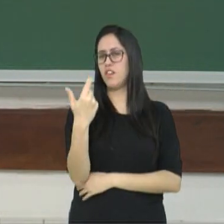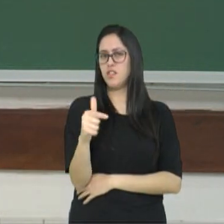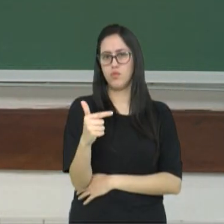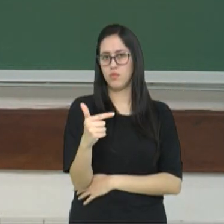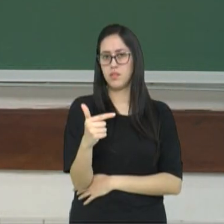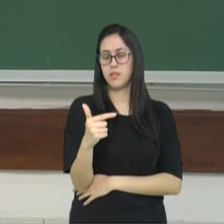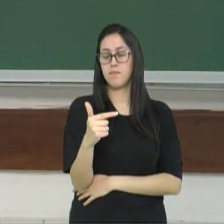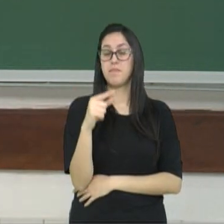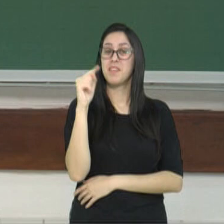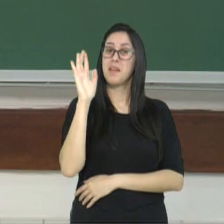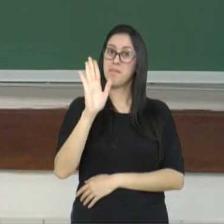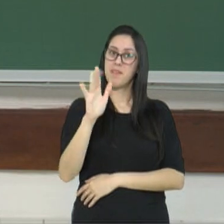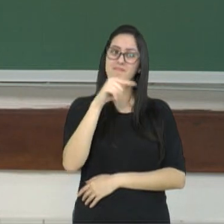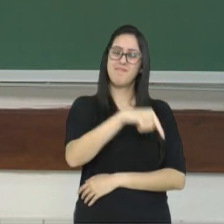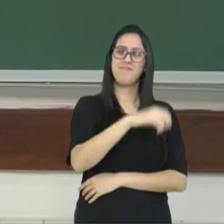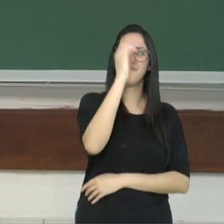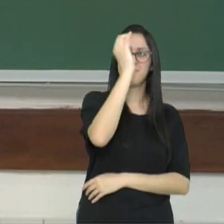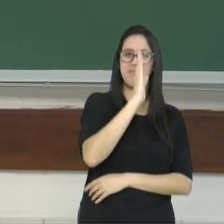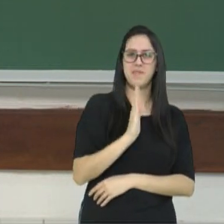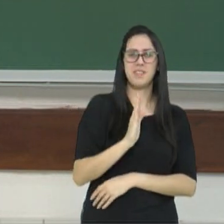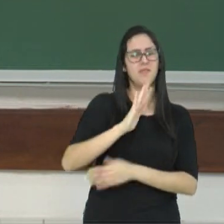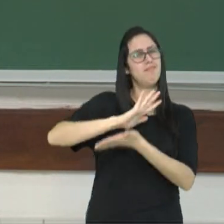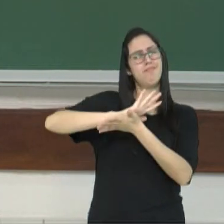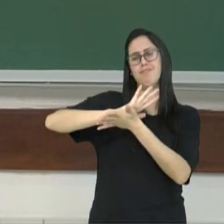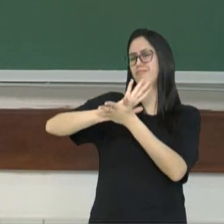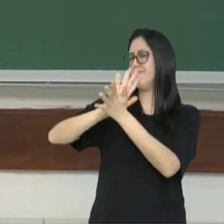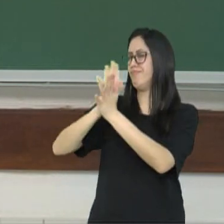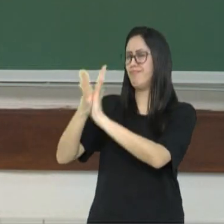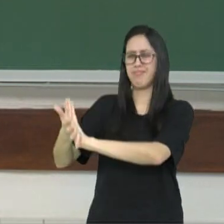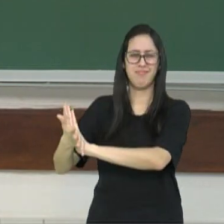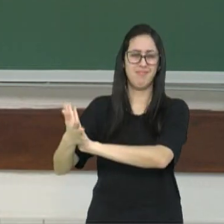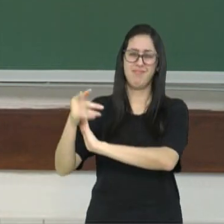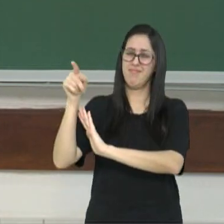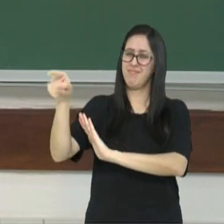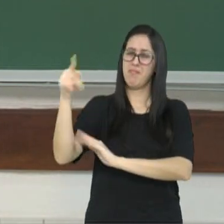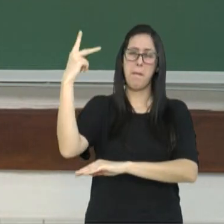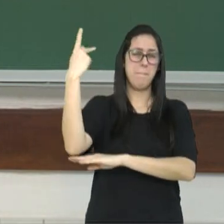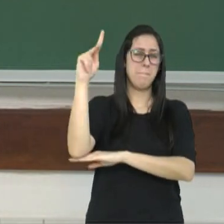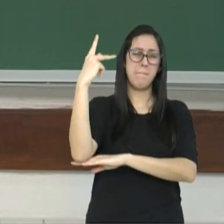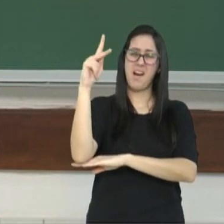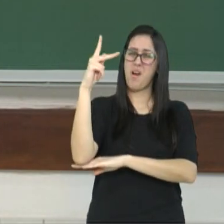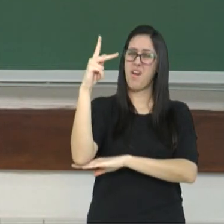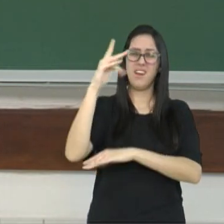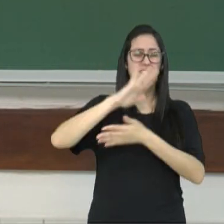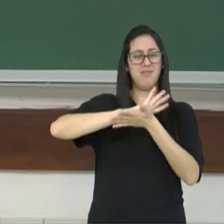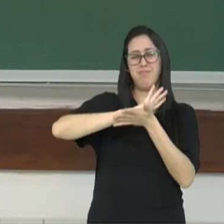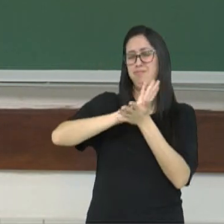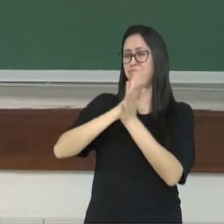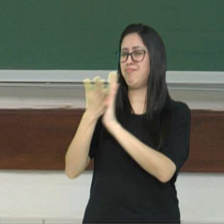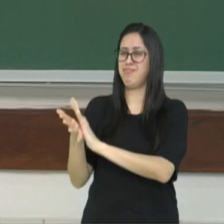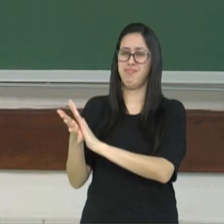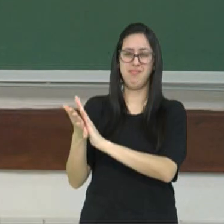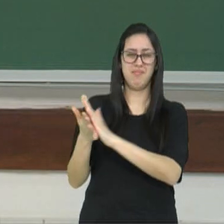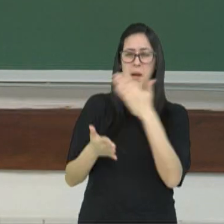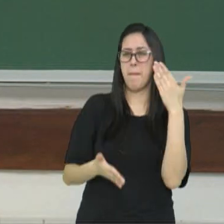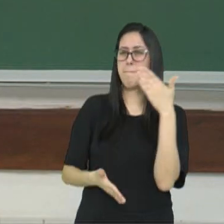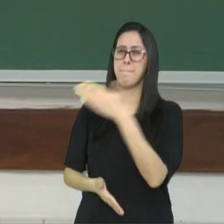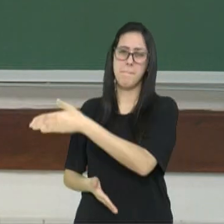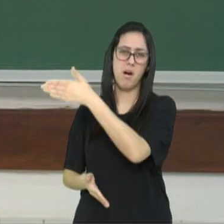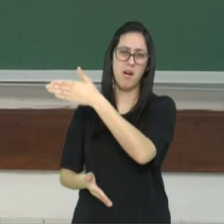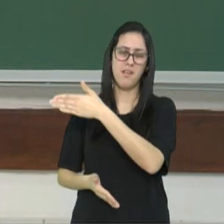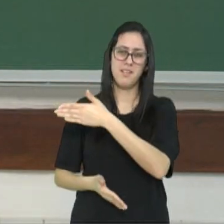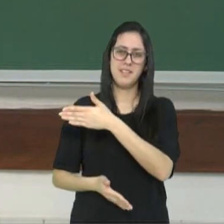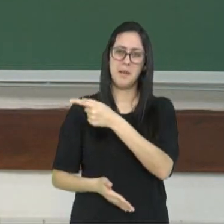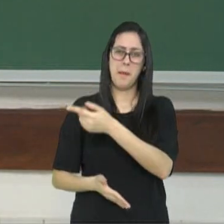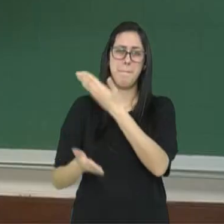Armada Brasileira consegue praticamente destruir a pouca marinha paraguaia e passa a ter domínio dos rios que cortam